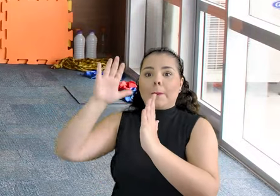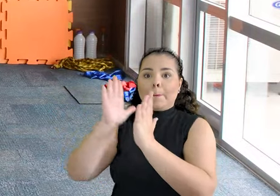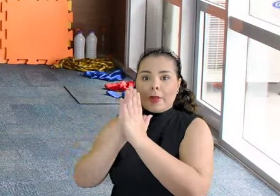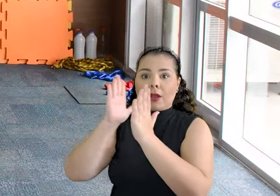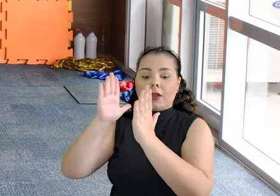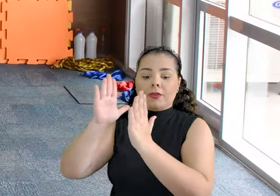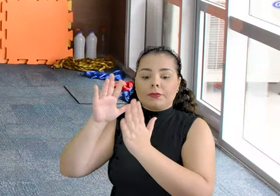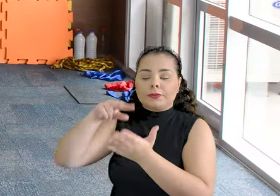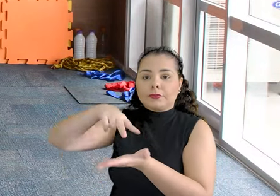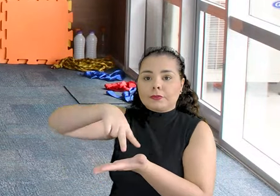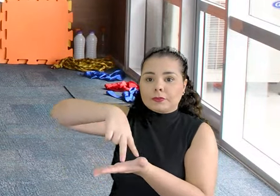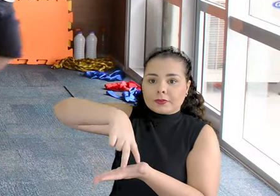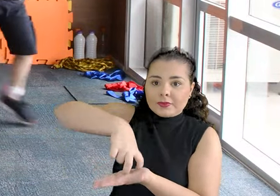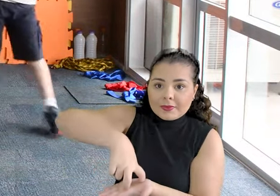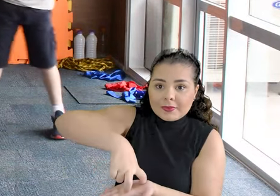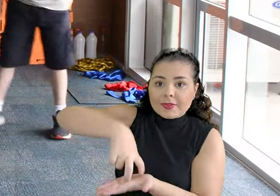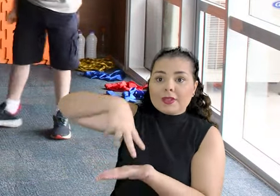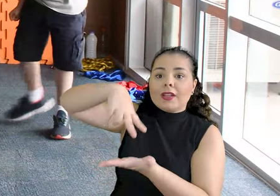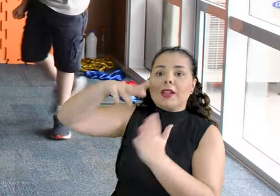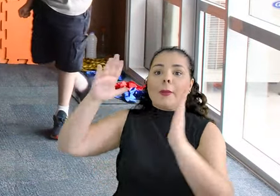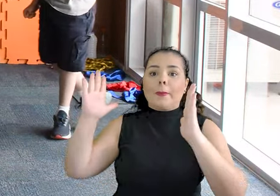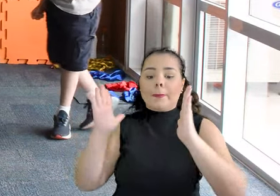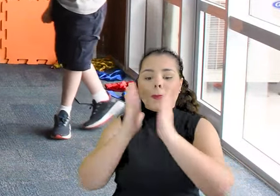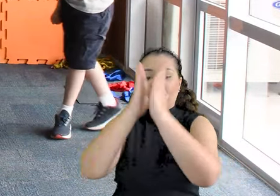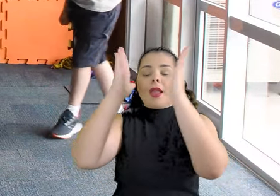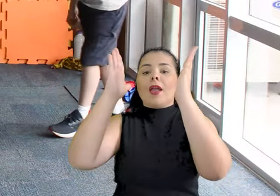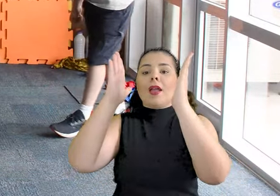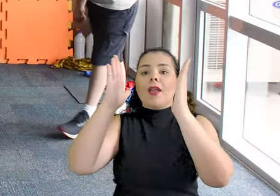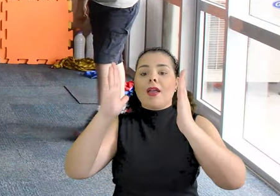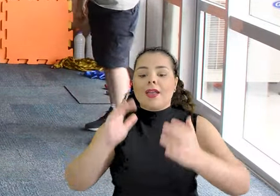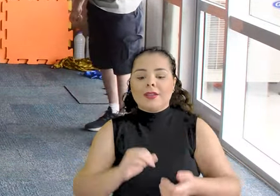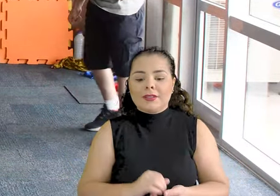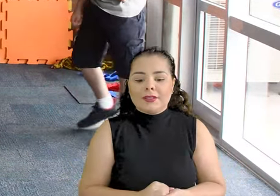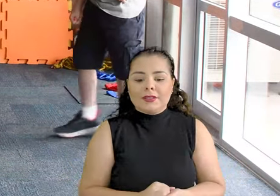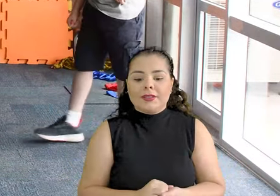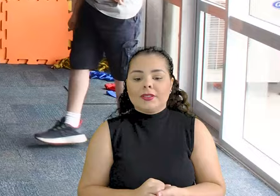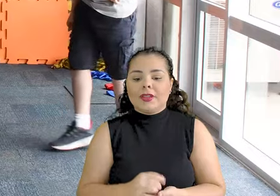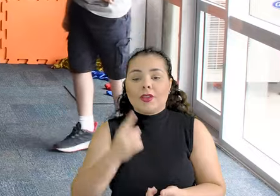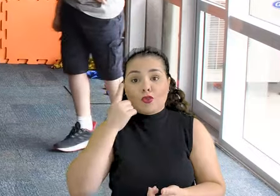Quando eu falar, voltou! A gente vai pro outro lado.